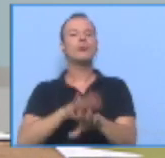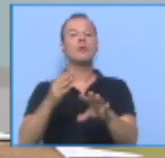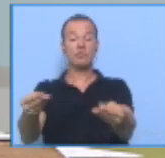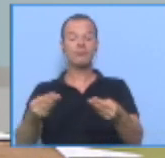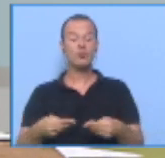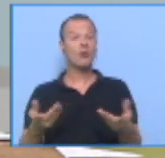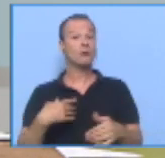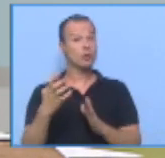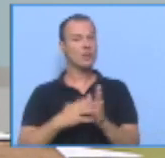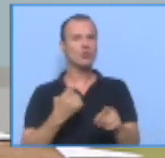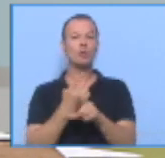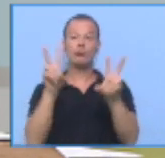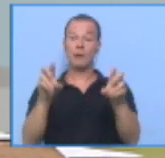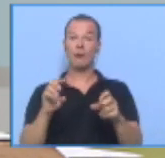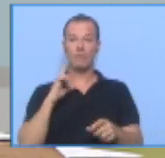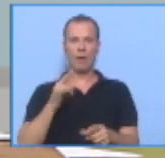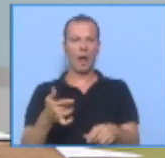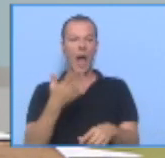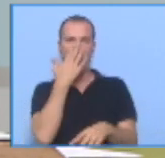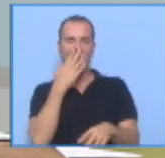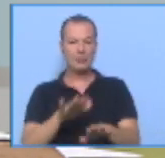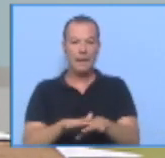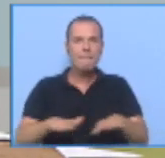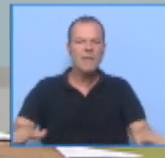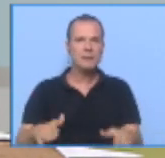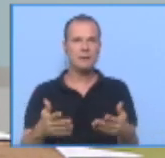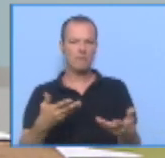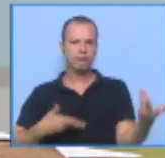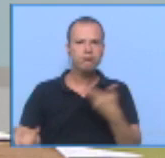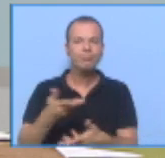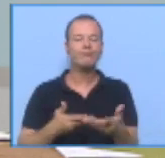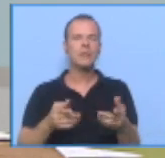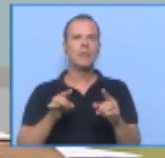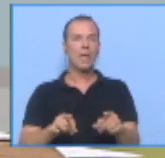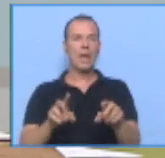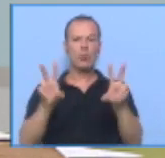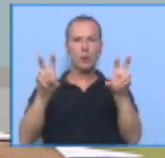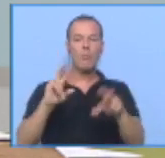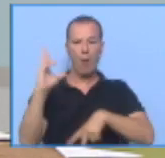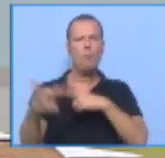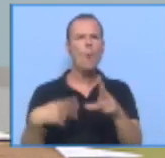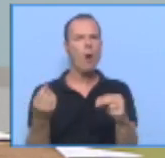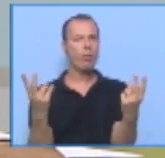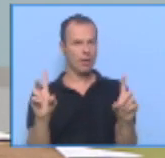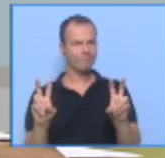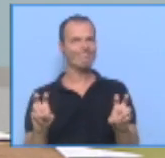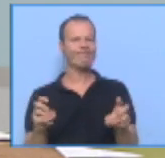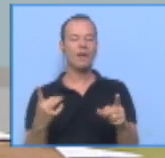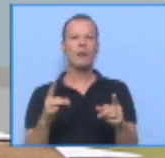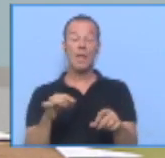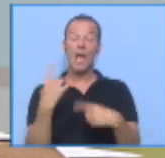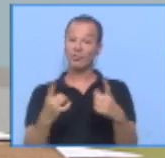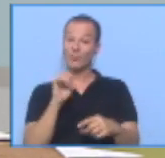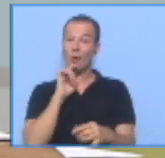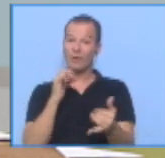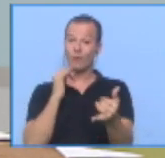texto, porque o tema é urgente, está em cima da mesa, é porventura até um tema da moda, e quando as coisas se tornam da moda podem se tornar